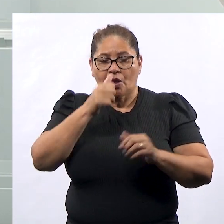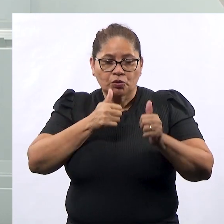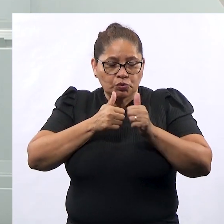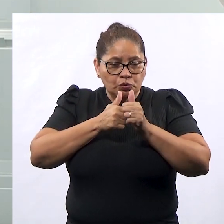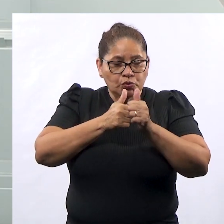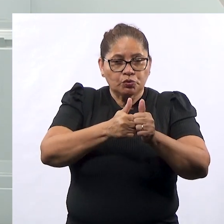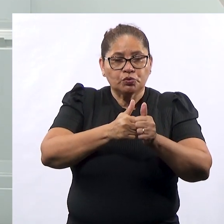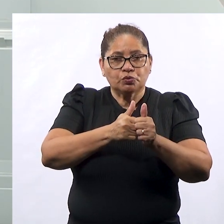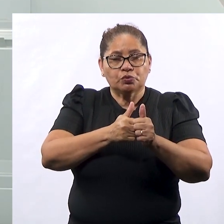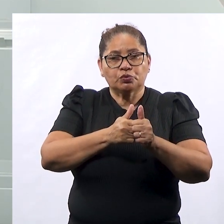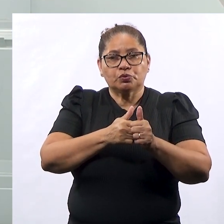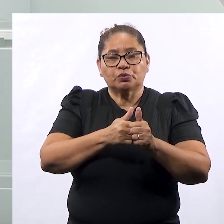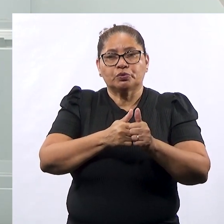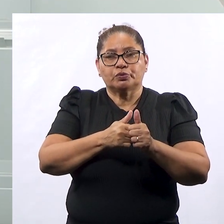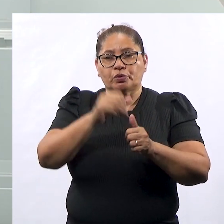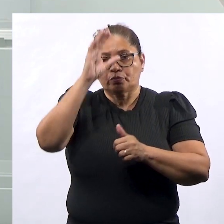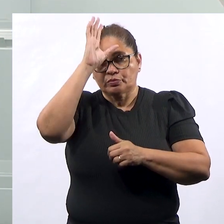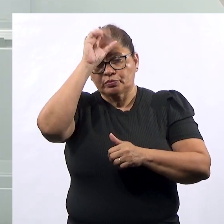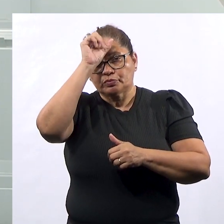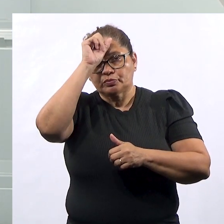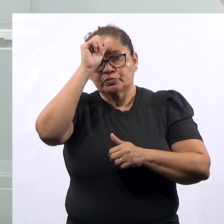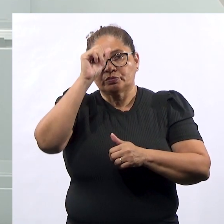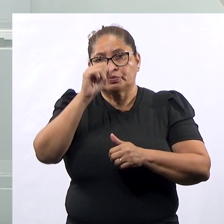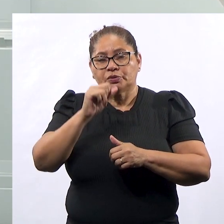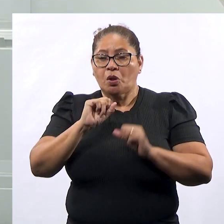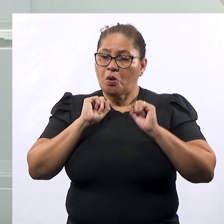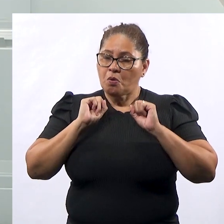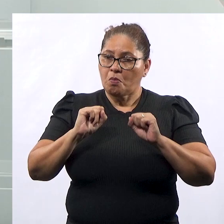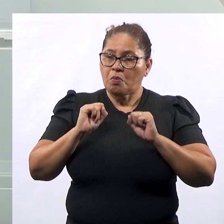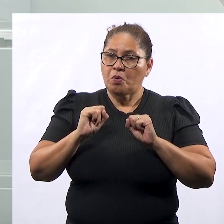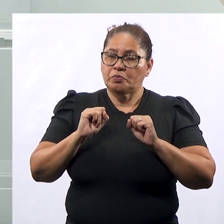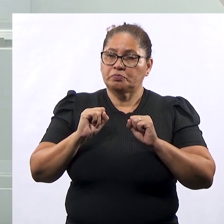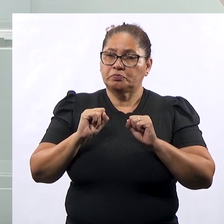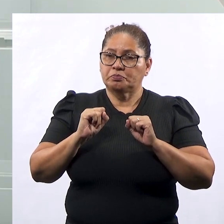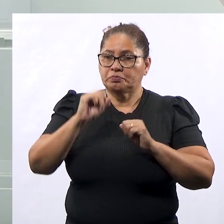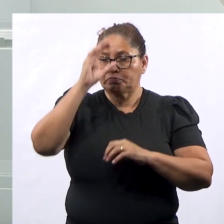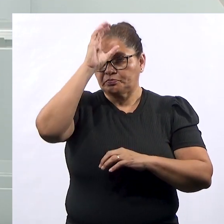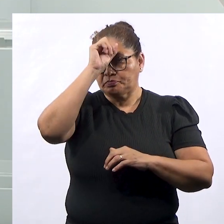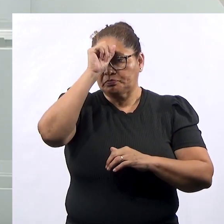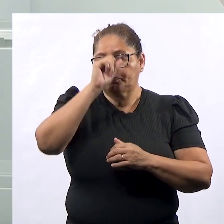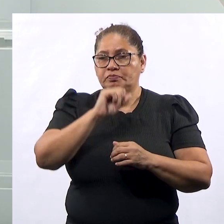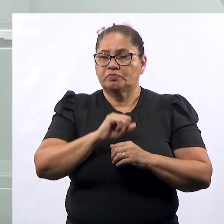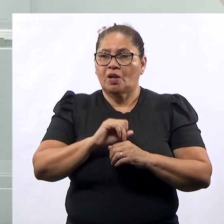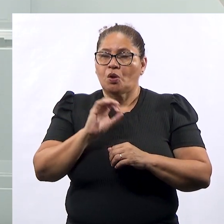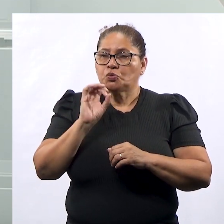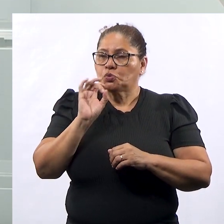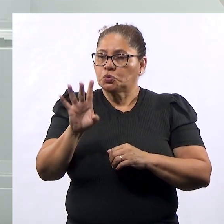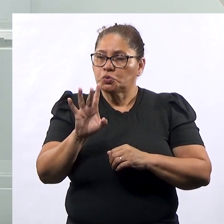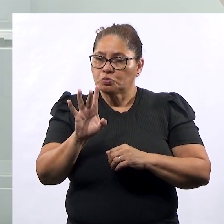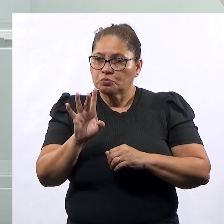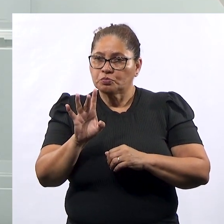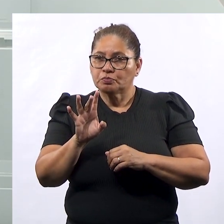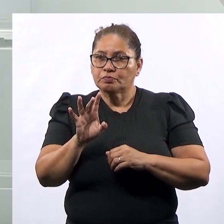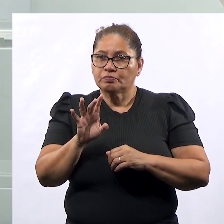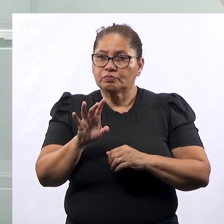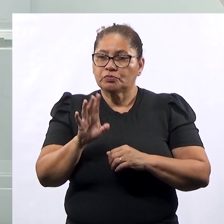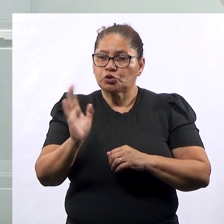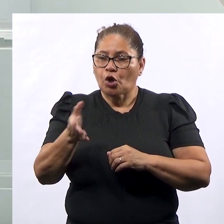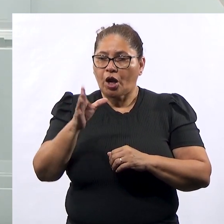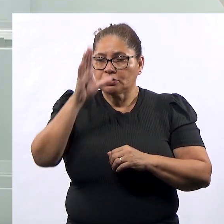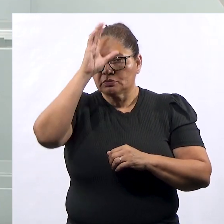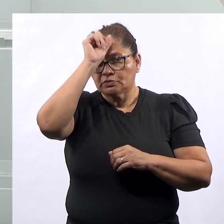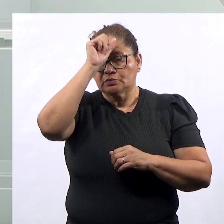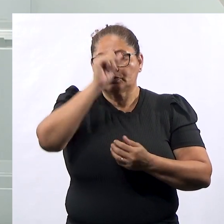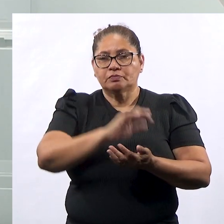aprendizagem, de acompanhamento do que se está aprendendo e do que se pode aprender, e não apenas do que já